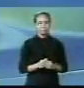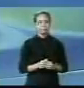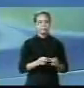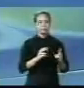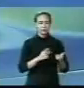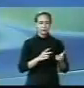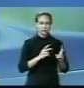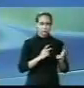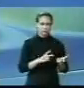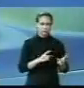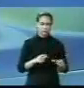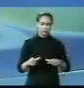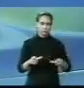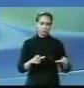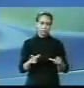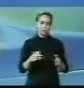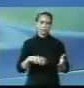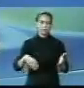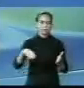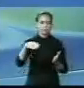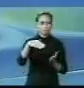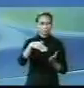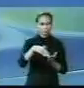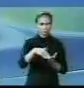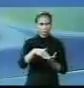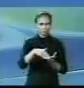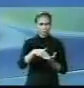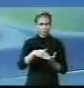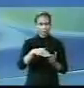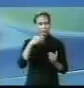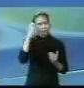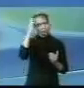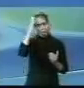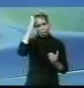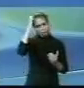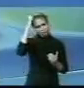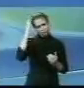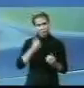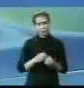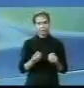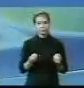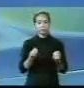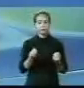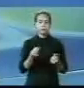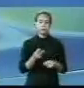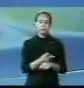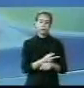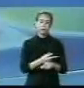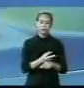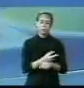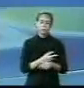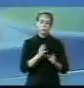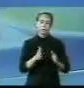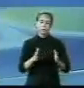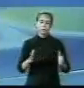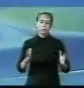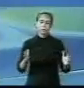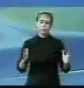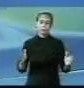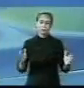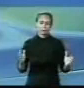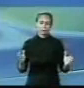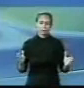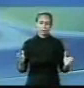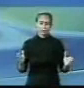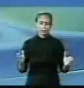estar trabalhando no limite. Então, uma forma da gente controlar esse aumento exponencial da banda de